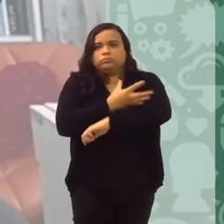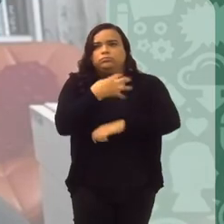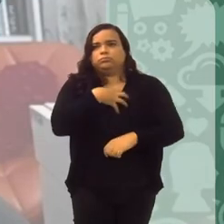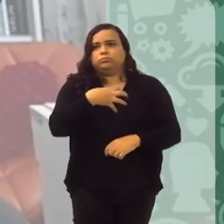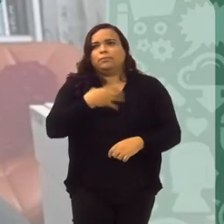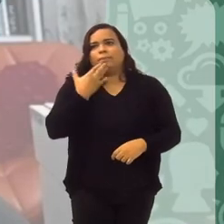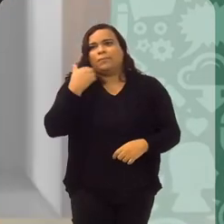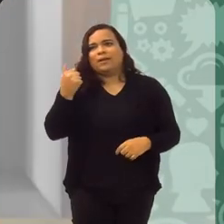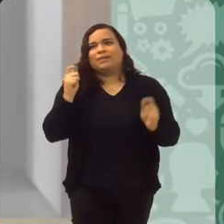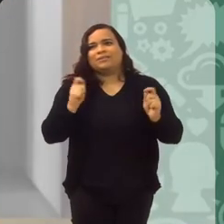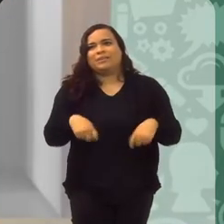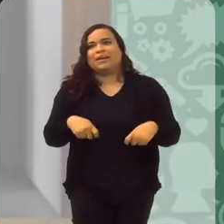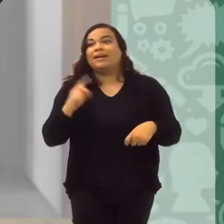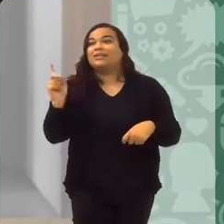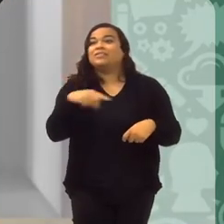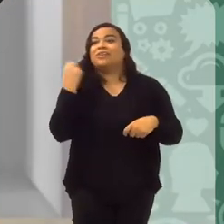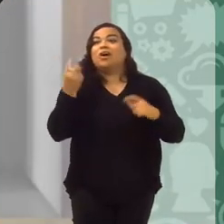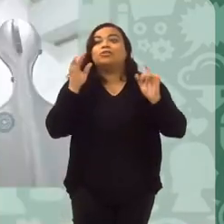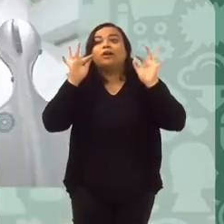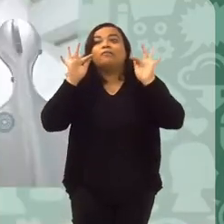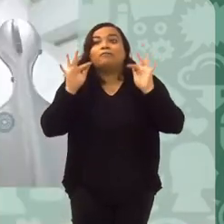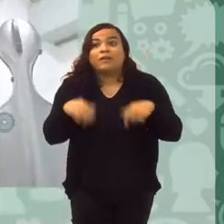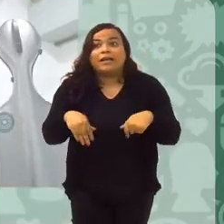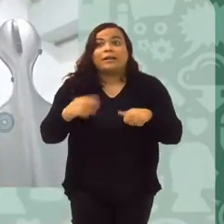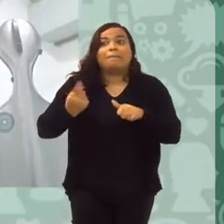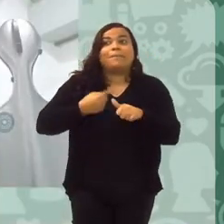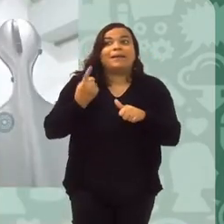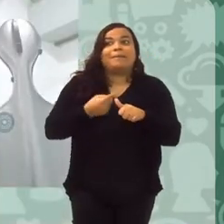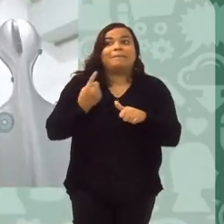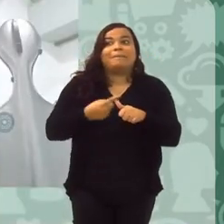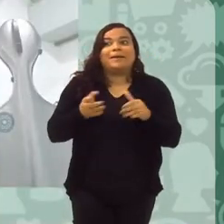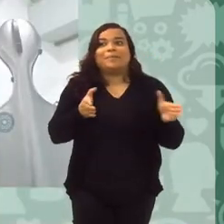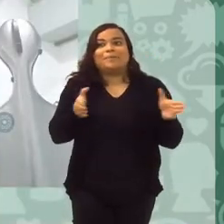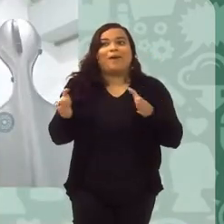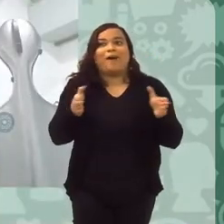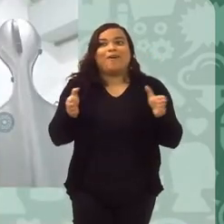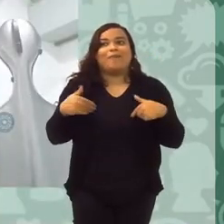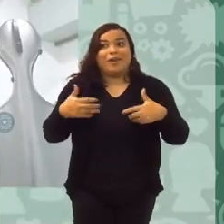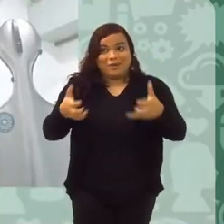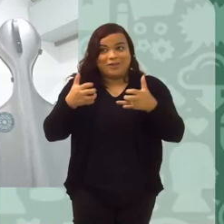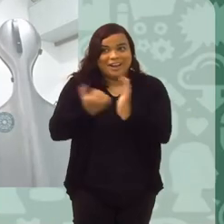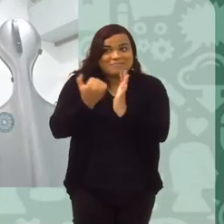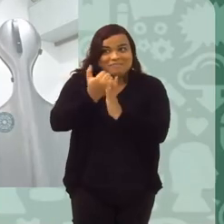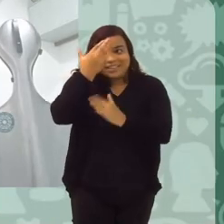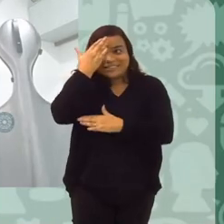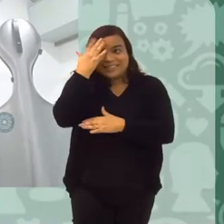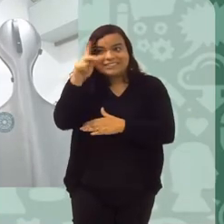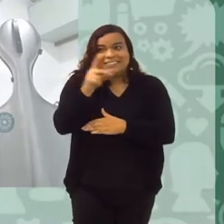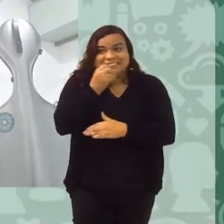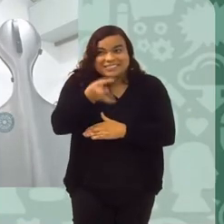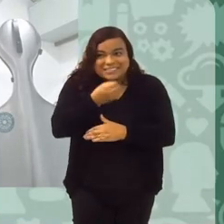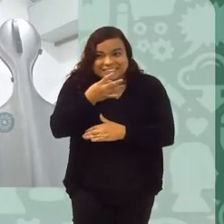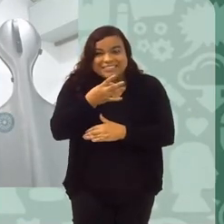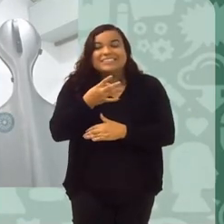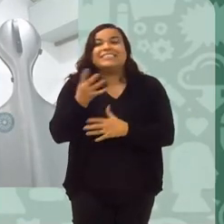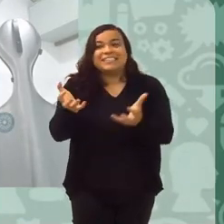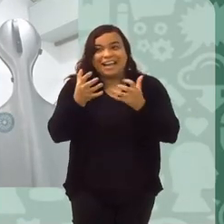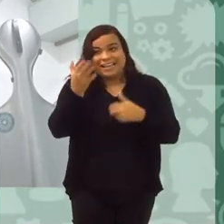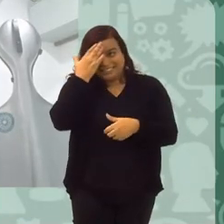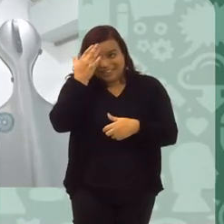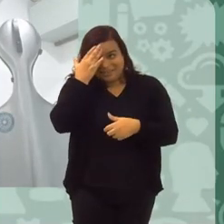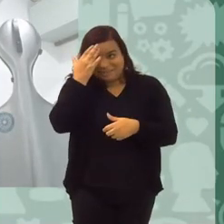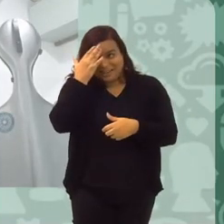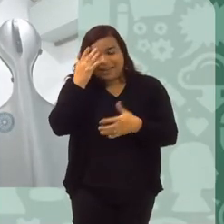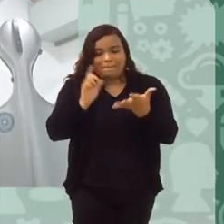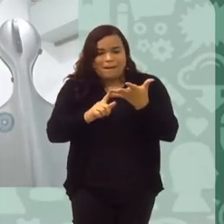emocional um pouco melhor. E eu comecei, Leila, já estamos chegando ao final do primeiro bloco. Eu vou querer ouvir esse